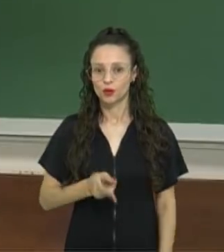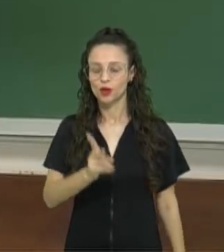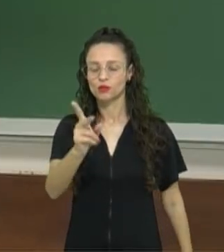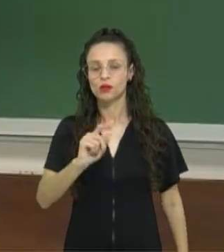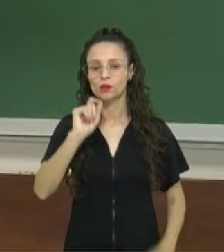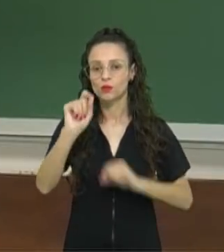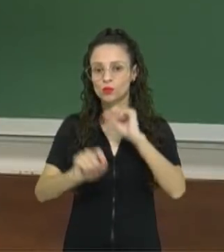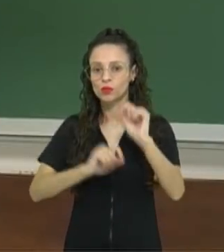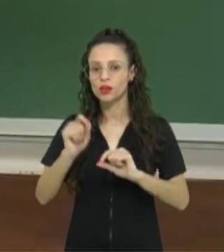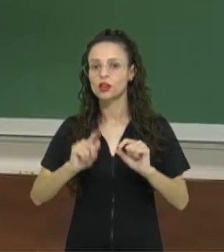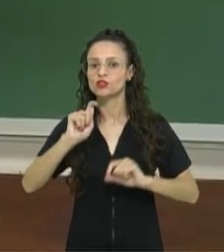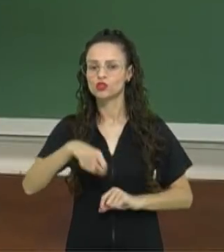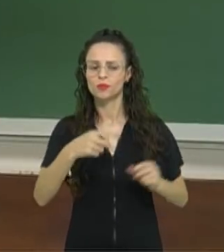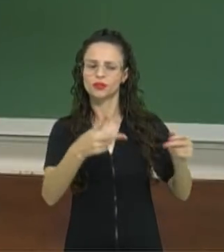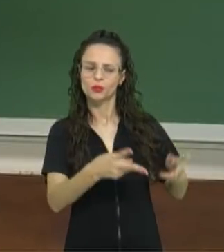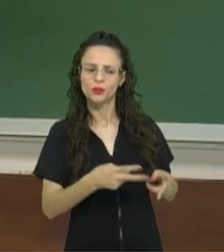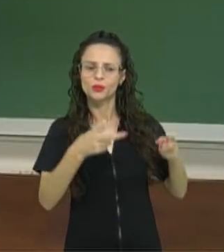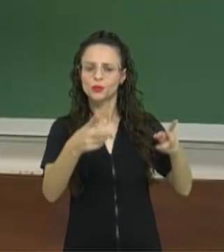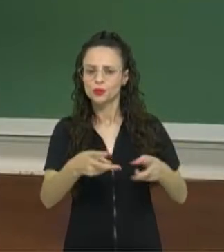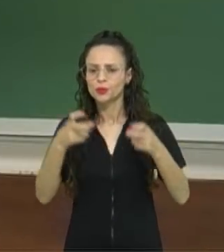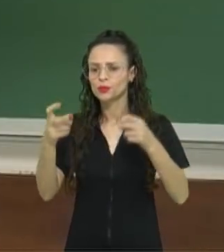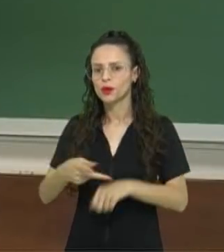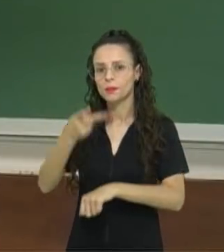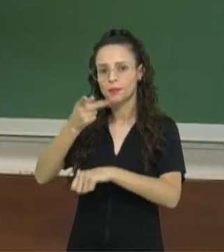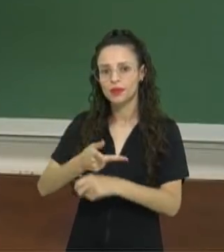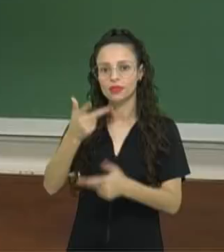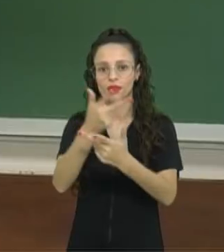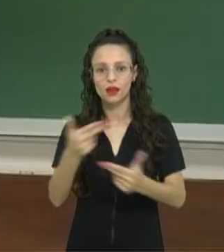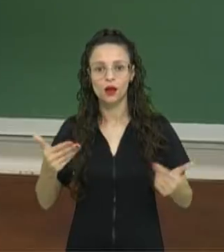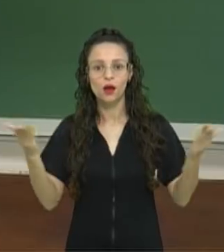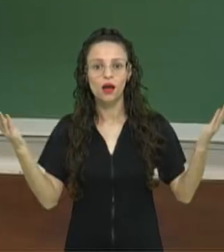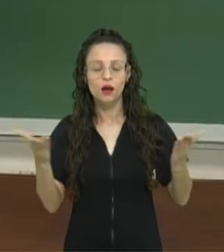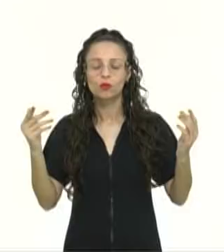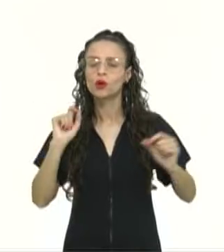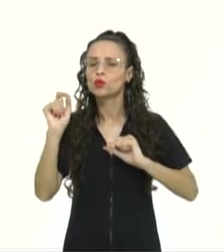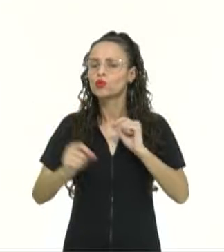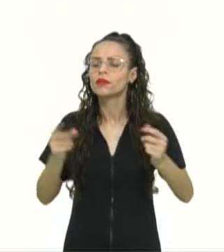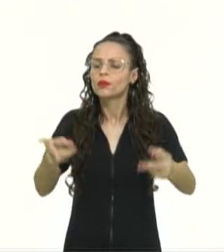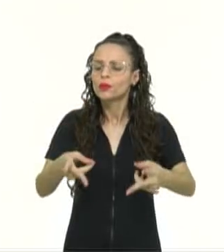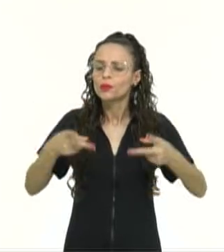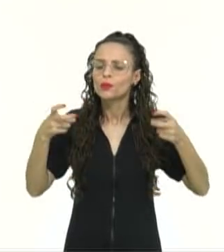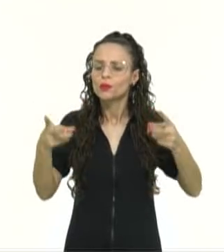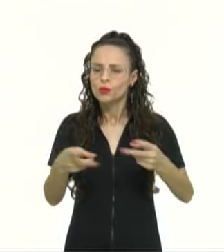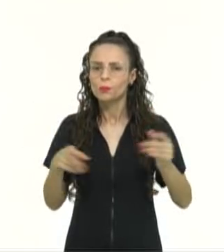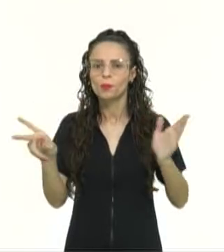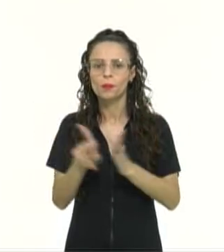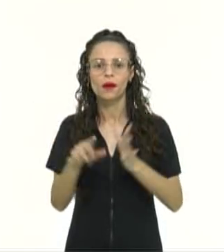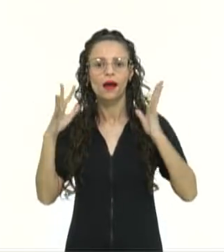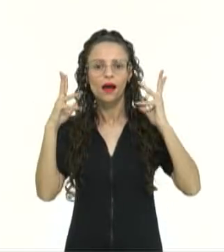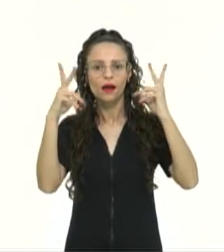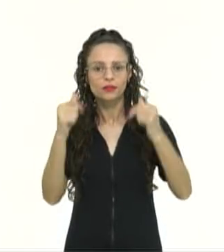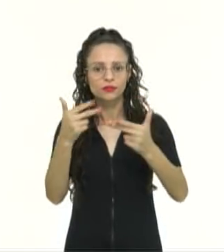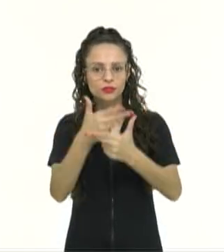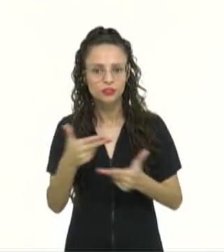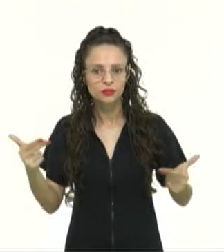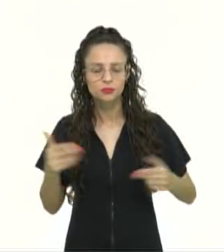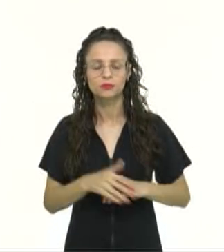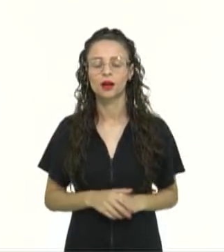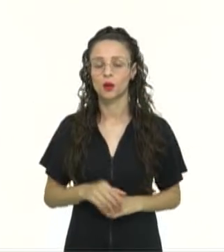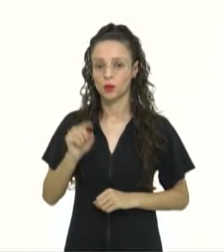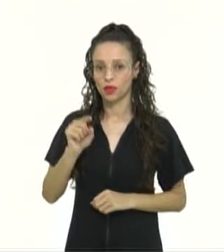nós falamos ali do extrativismo mineral, agora vamos ver o que é o extrativismo animal. É